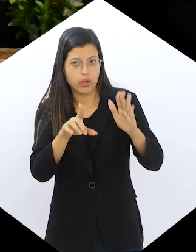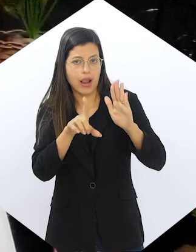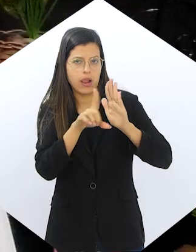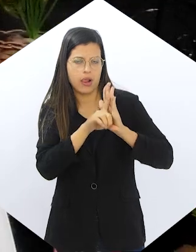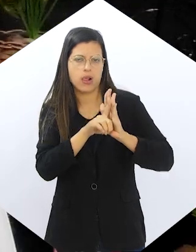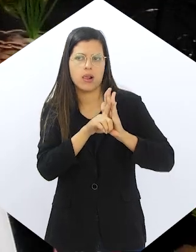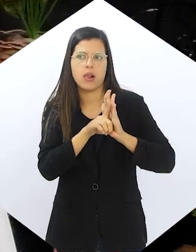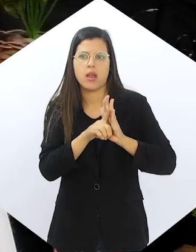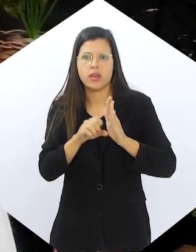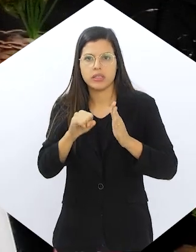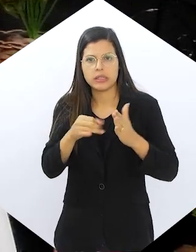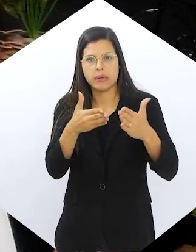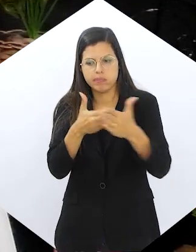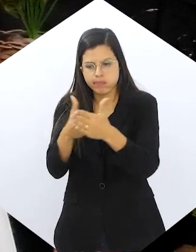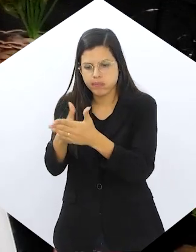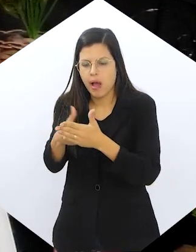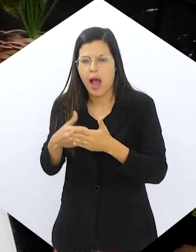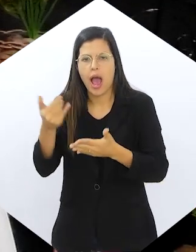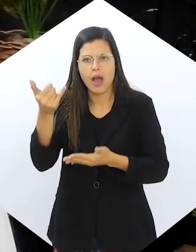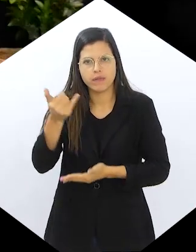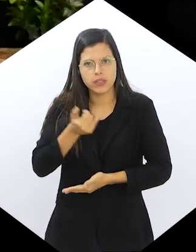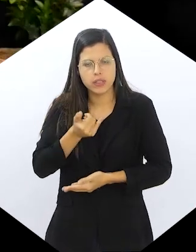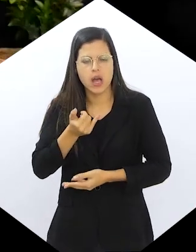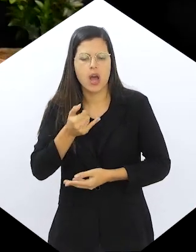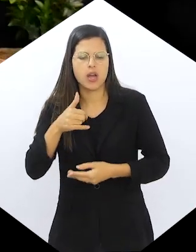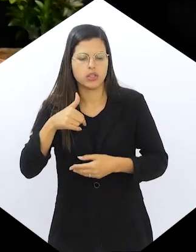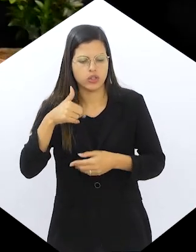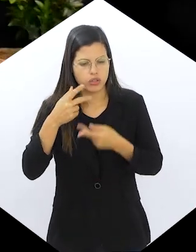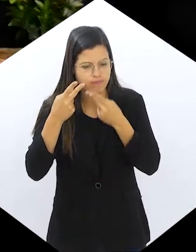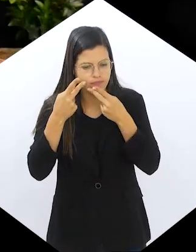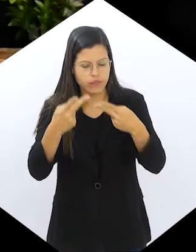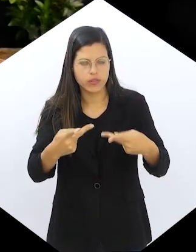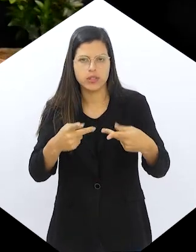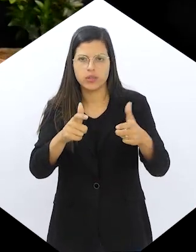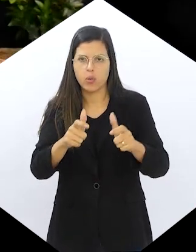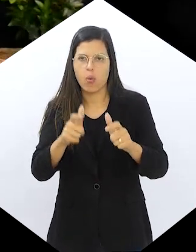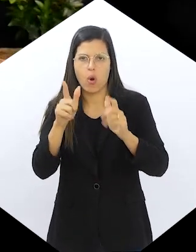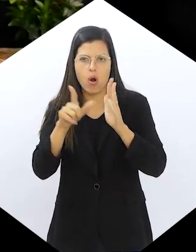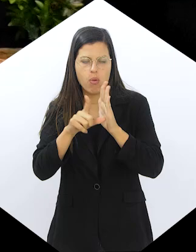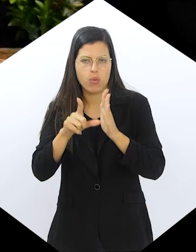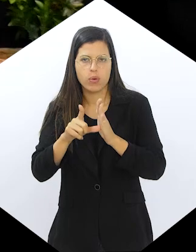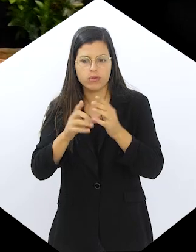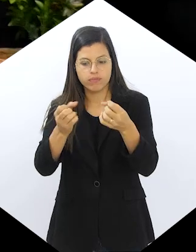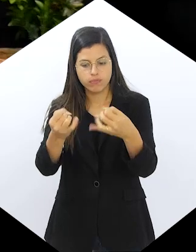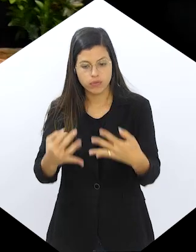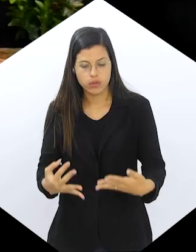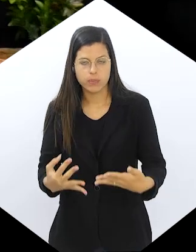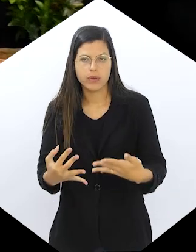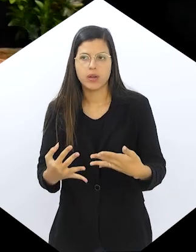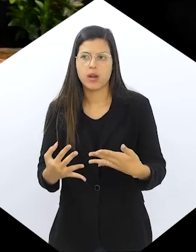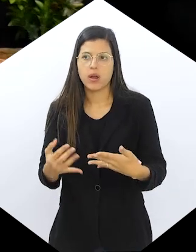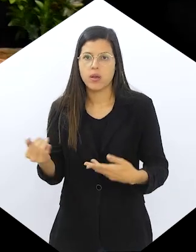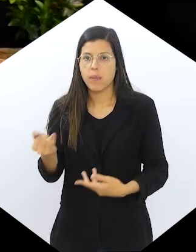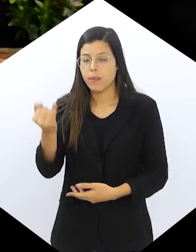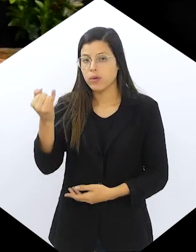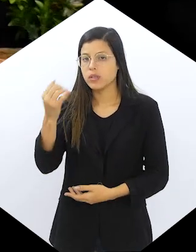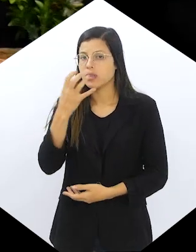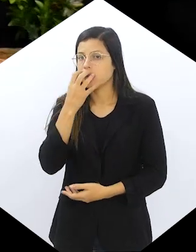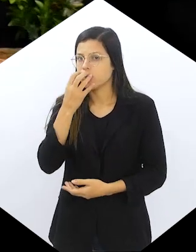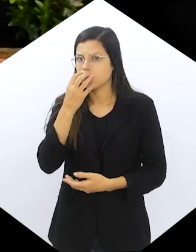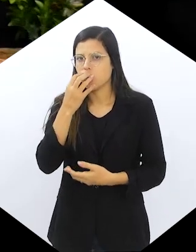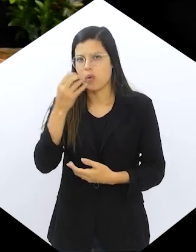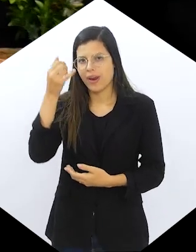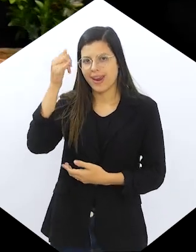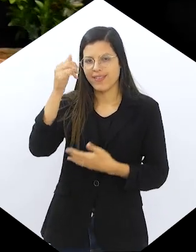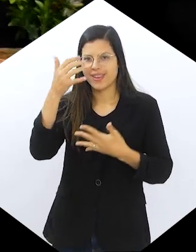lugar, avisar também para a gente fazer esse trabalho, ir até o local, explicar. Então a gente precisa realmente que esses cães não causem